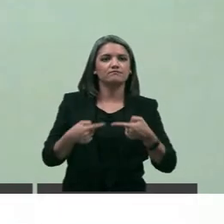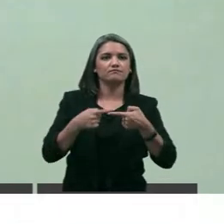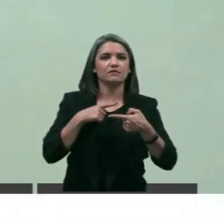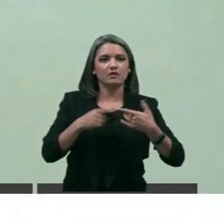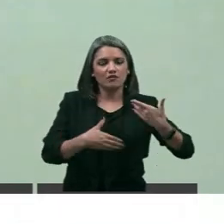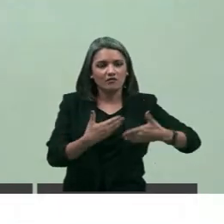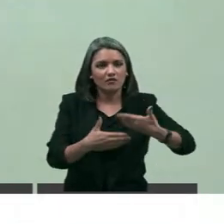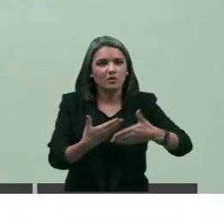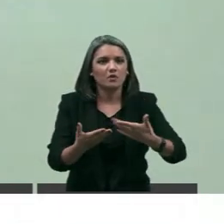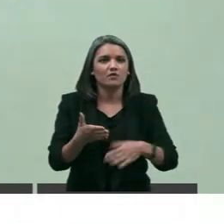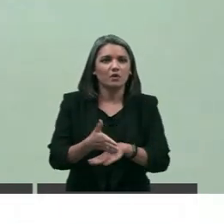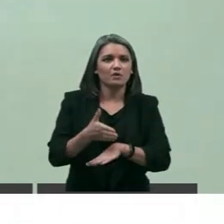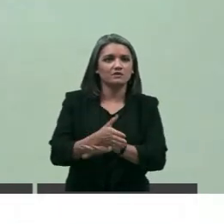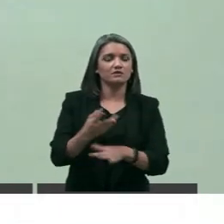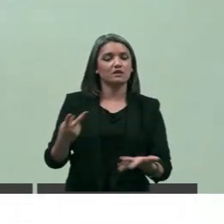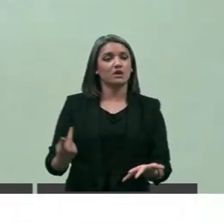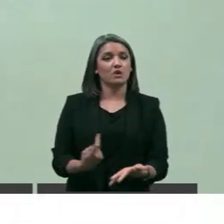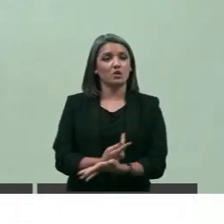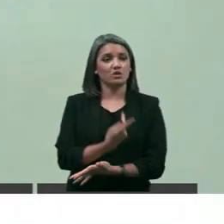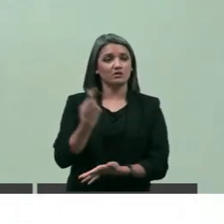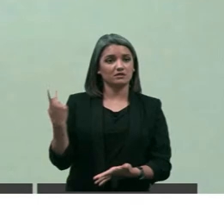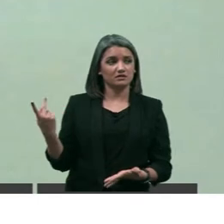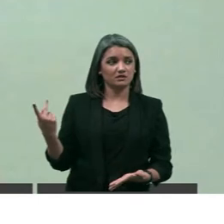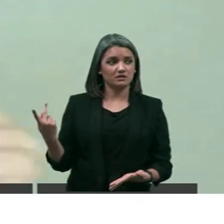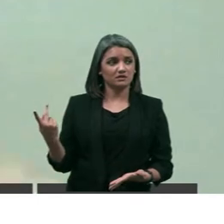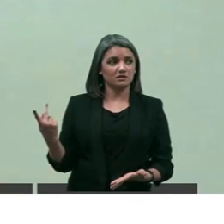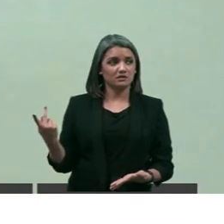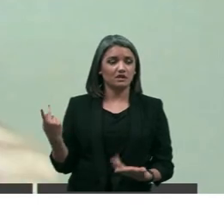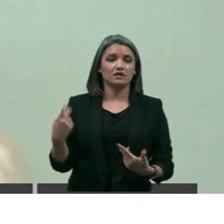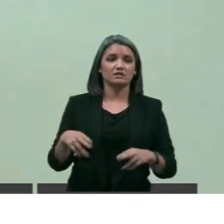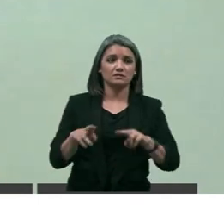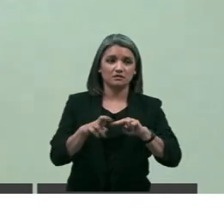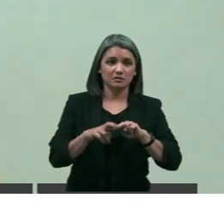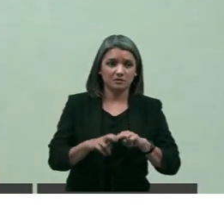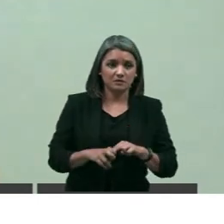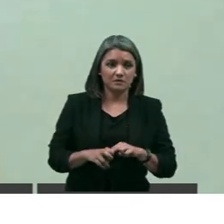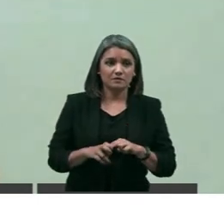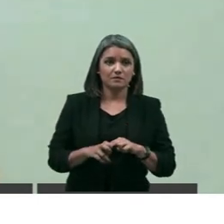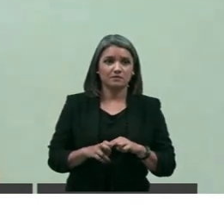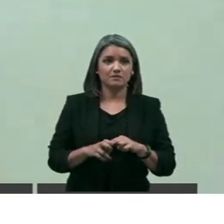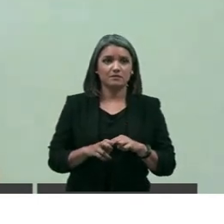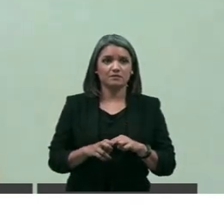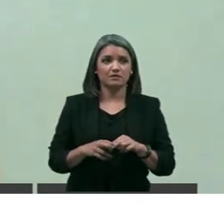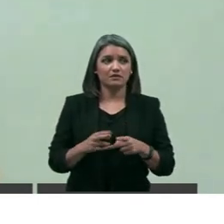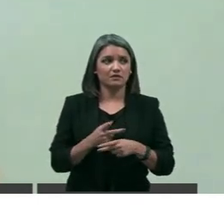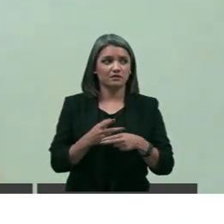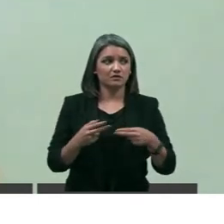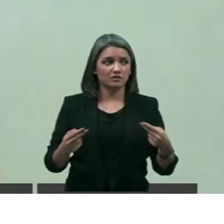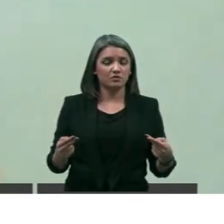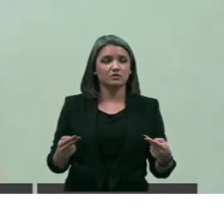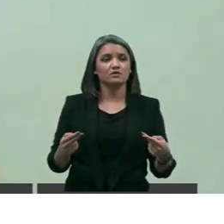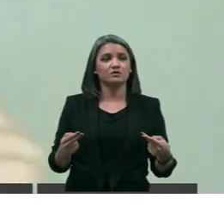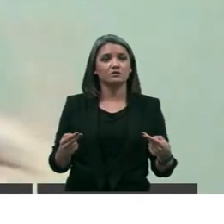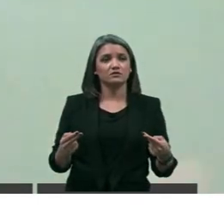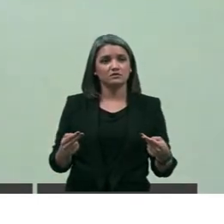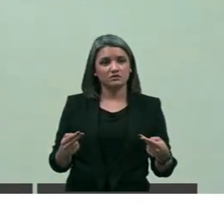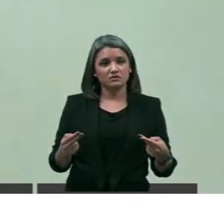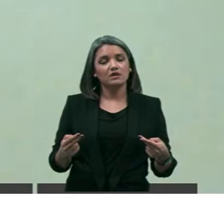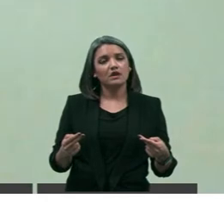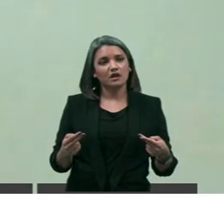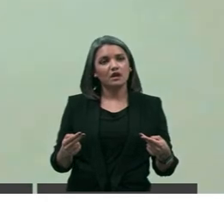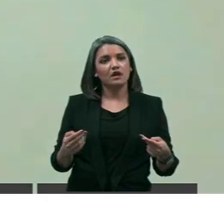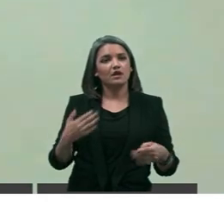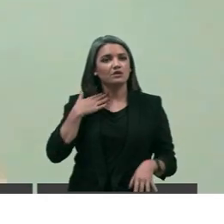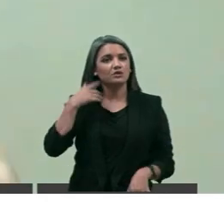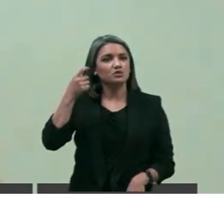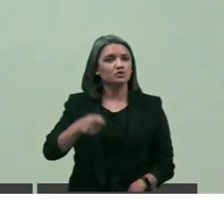curso oficial oferecido por escola de magistratura, em caso, pela escola magistratura paulista, pela